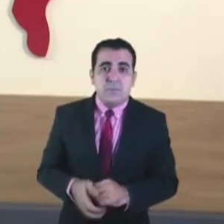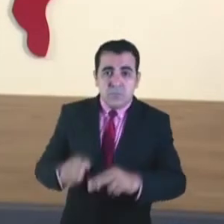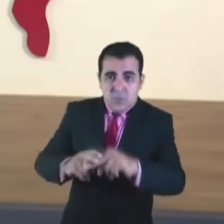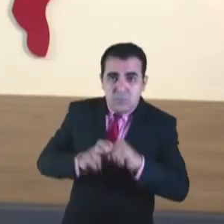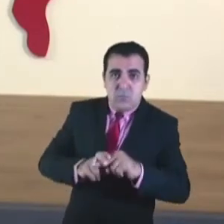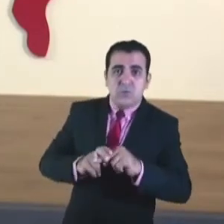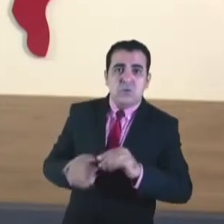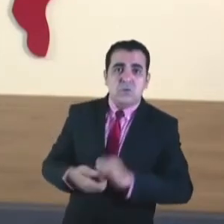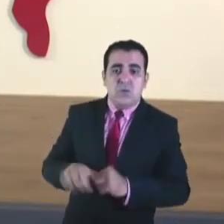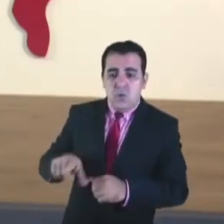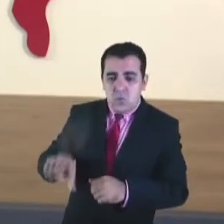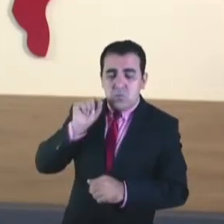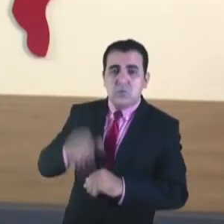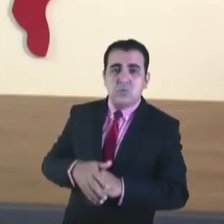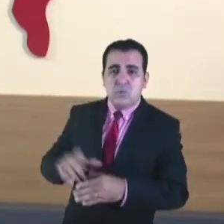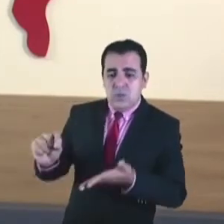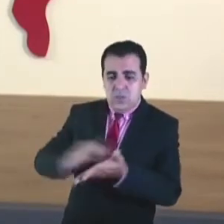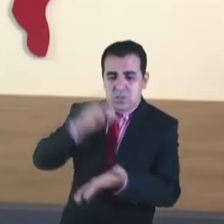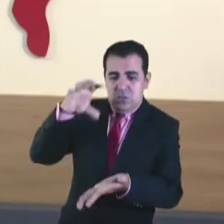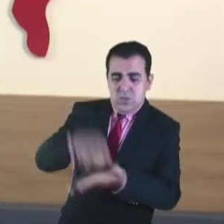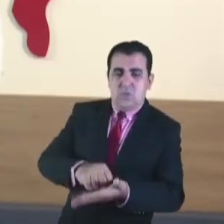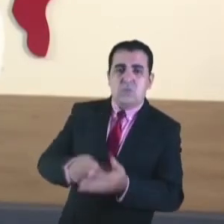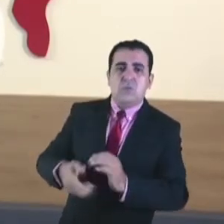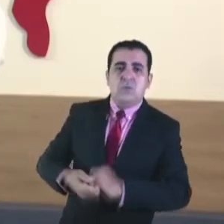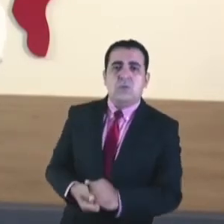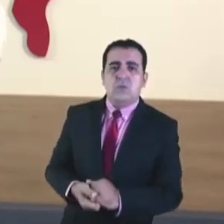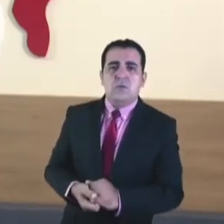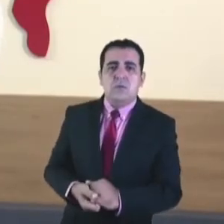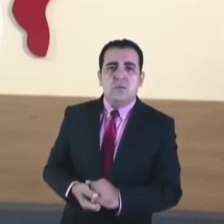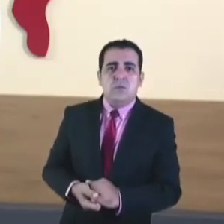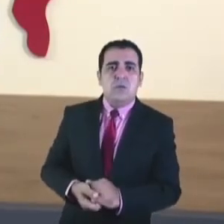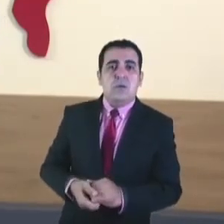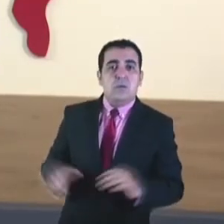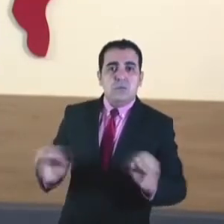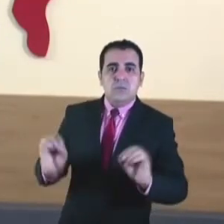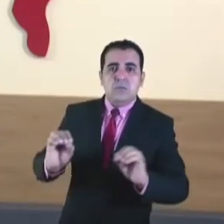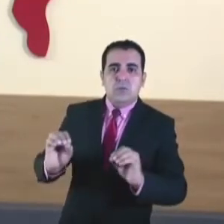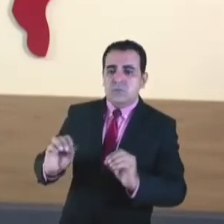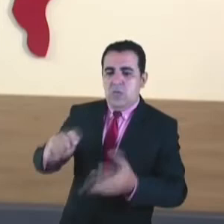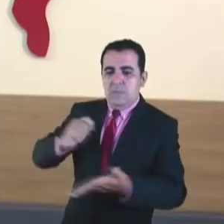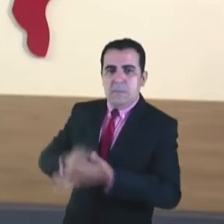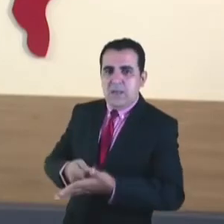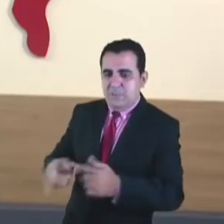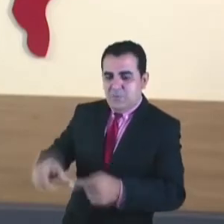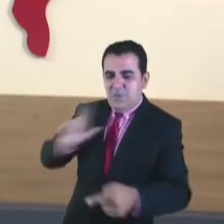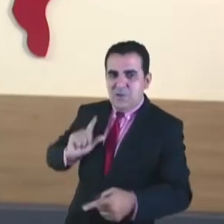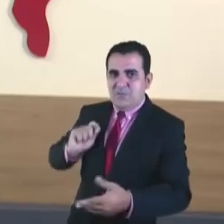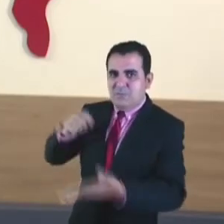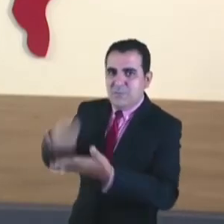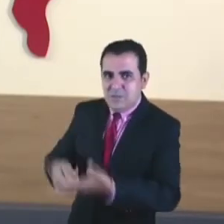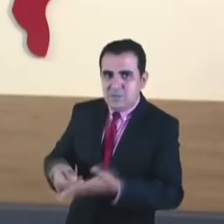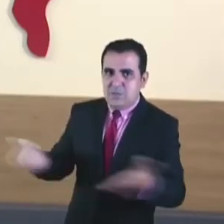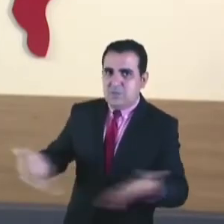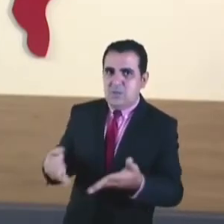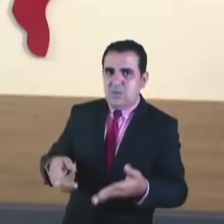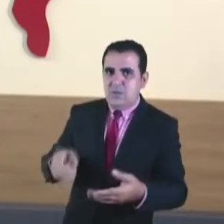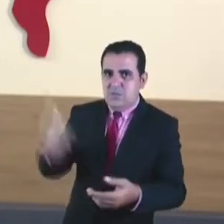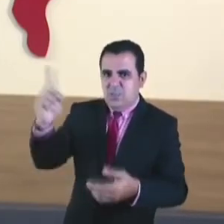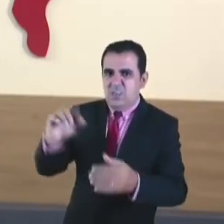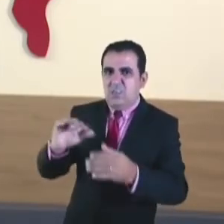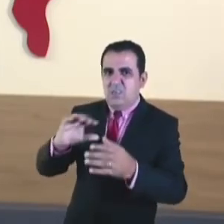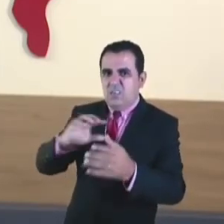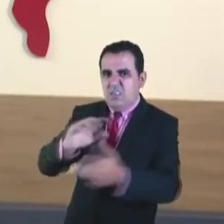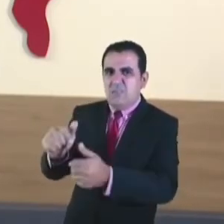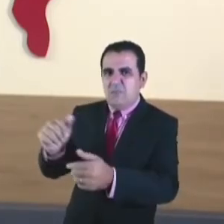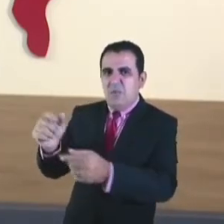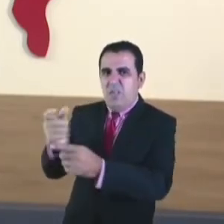E por isso eu resolvi assinar esse contrato. Que não prevê pagamento antecipado neste mundo perverso das